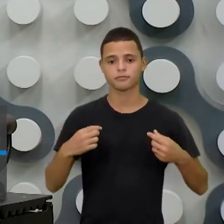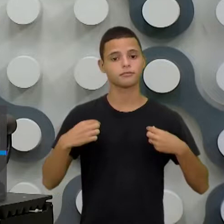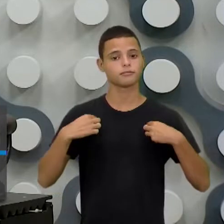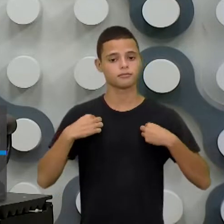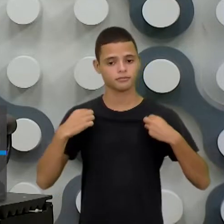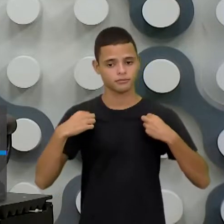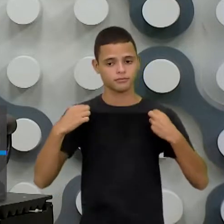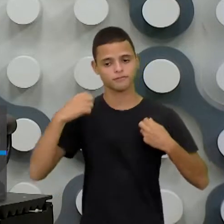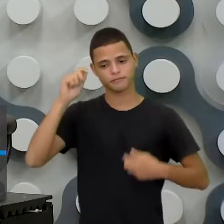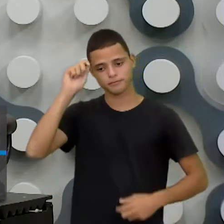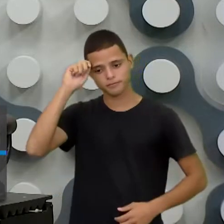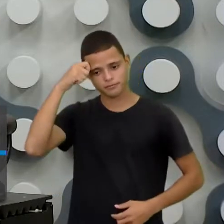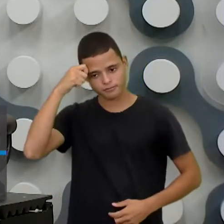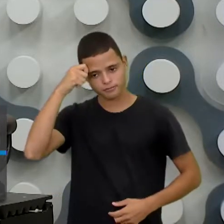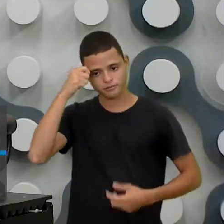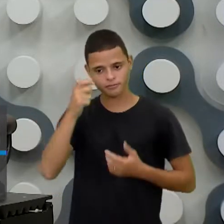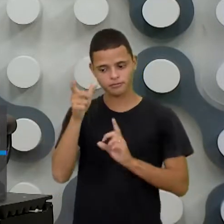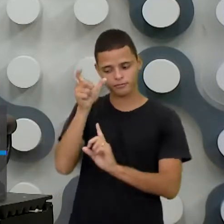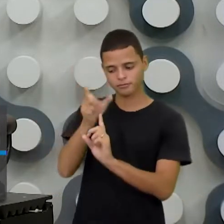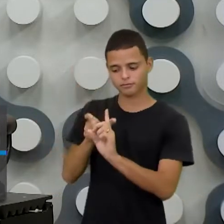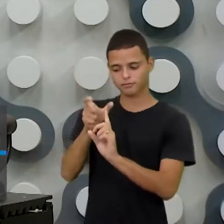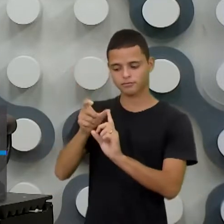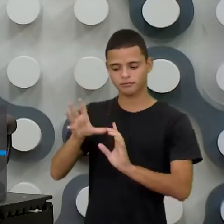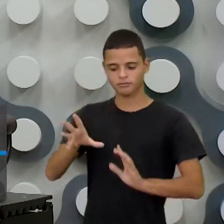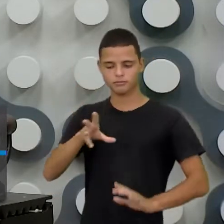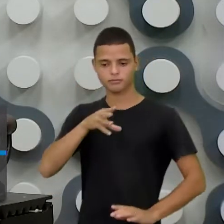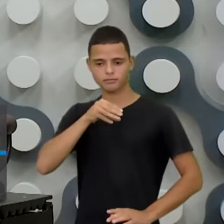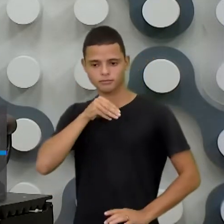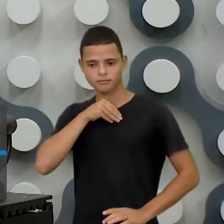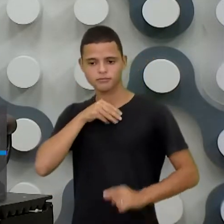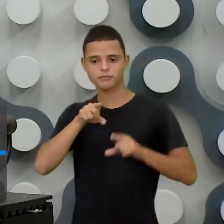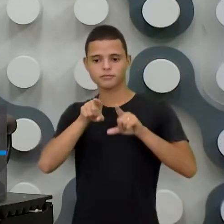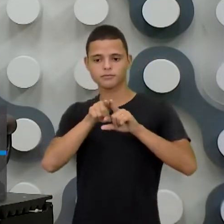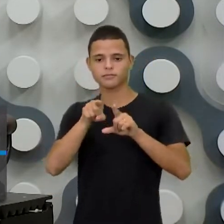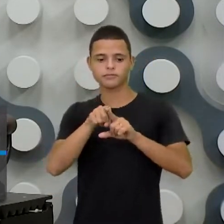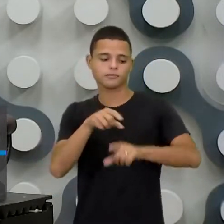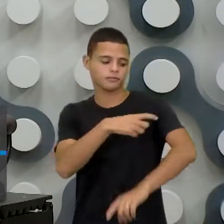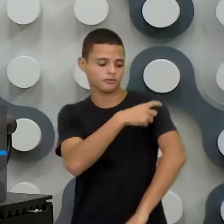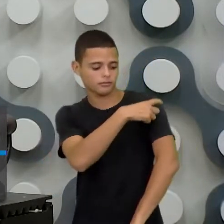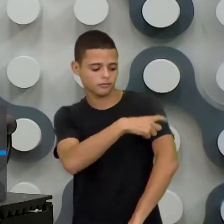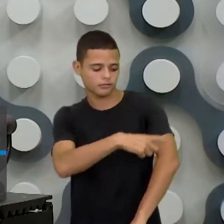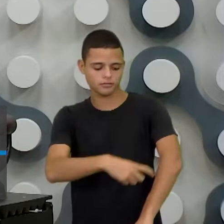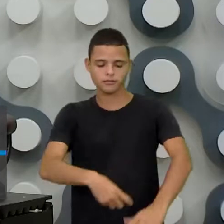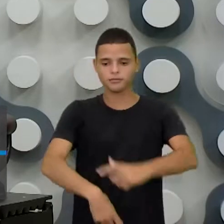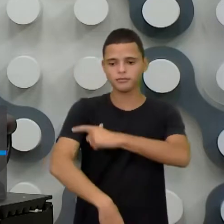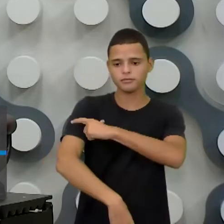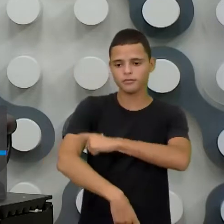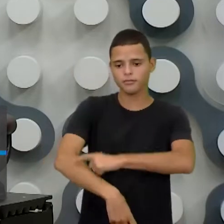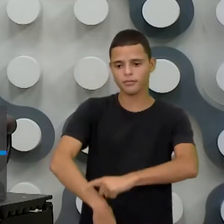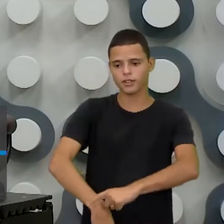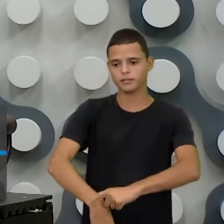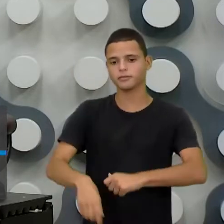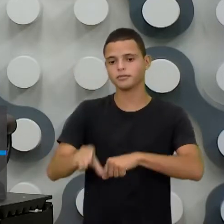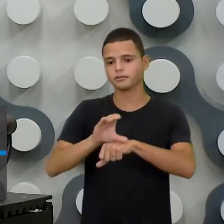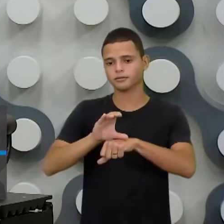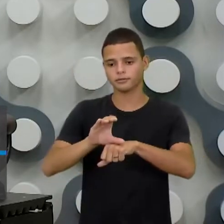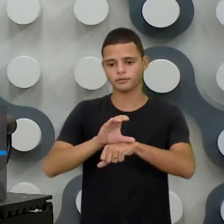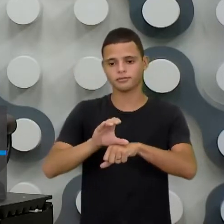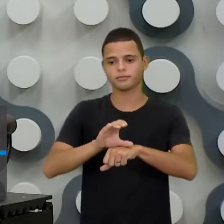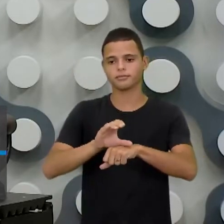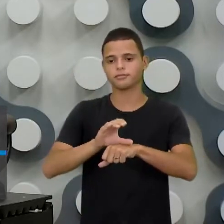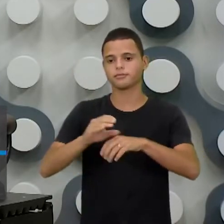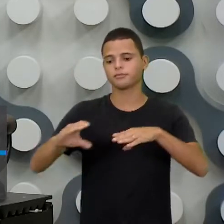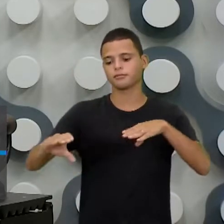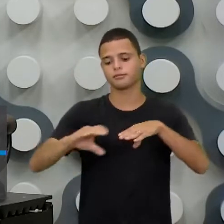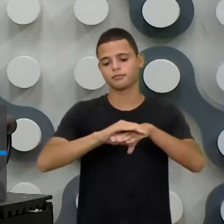camiseta preta, com uma personagem, uma camisa jeans, né? Uma calça jeans também e uma bota. Até olhei